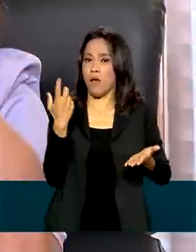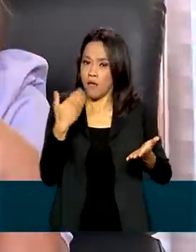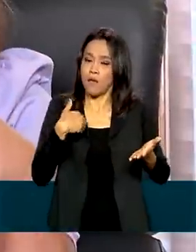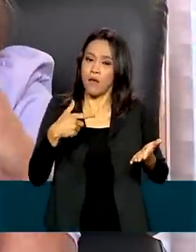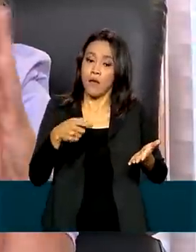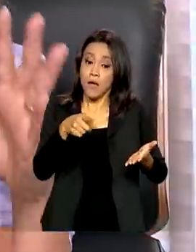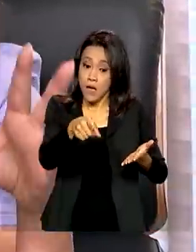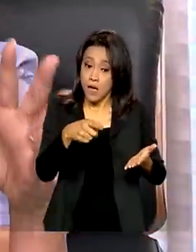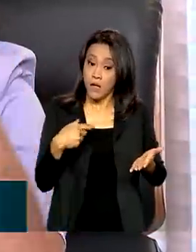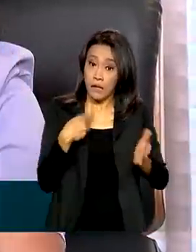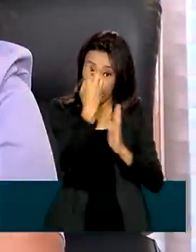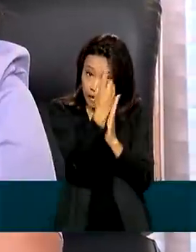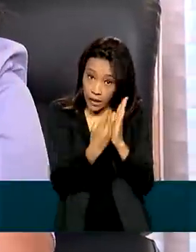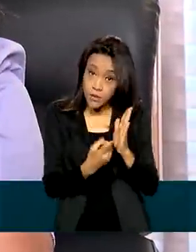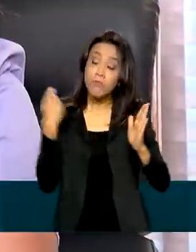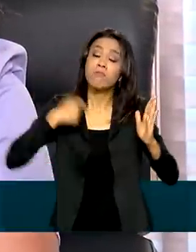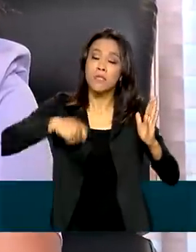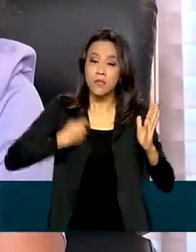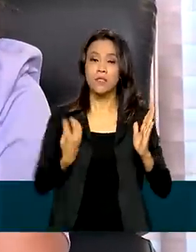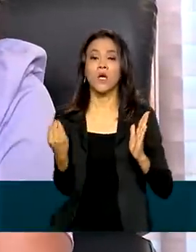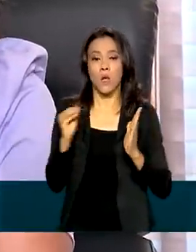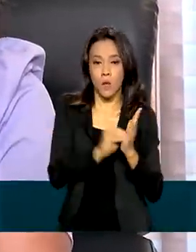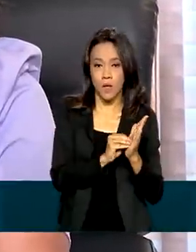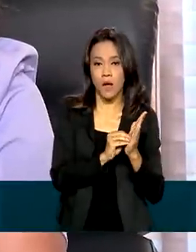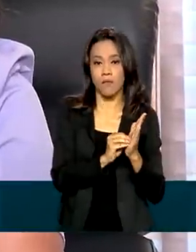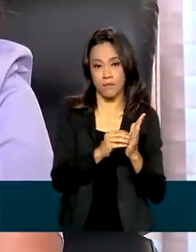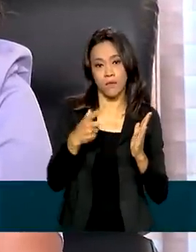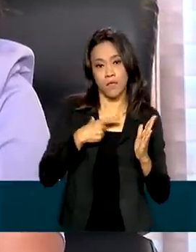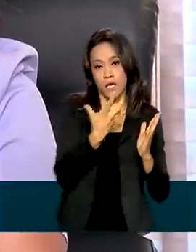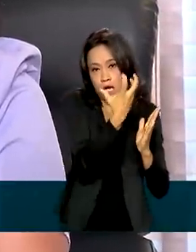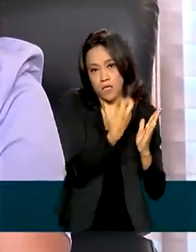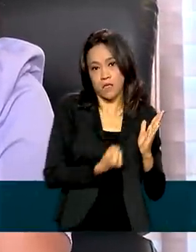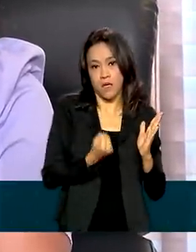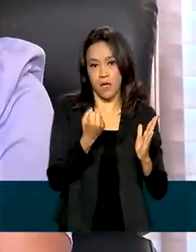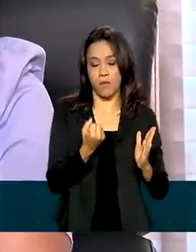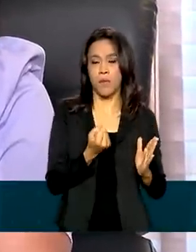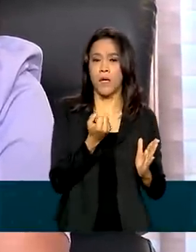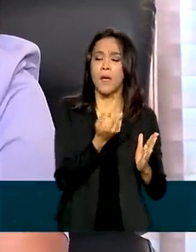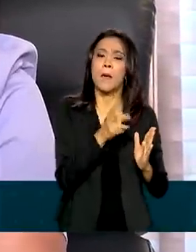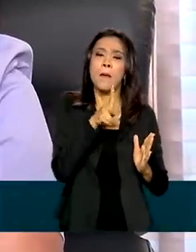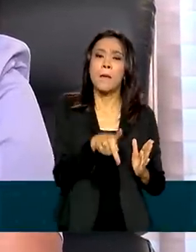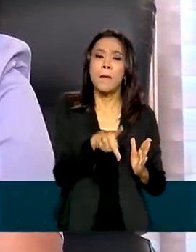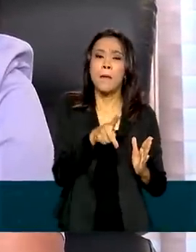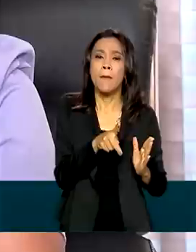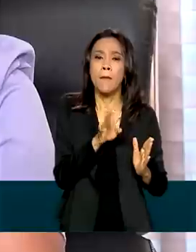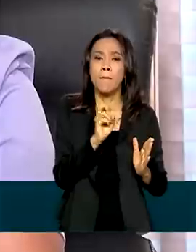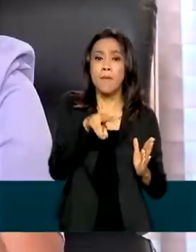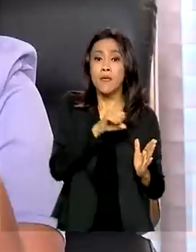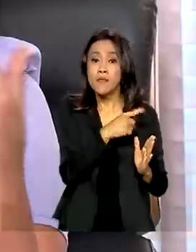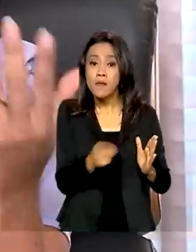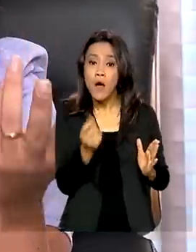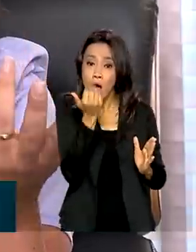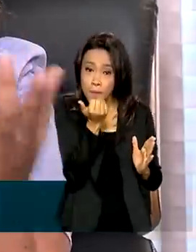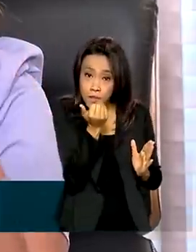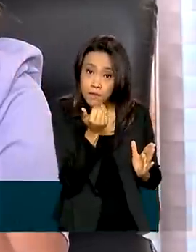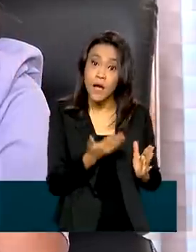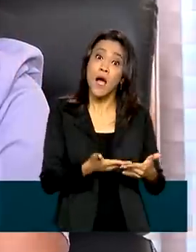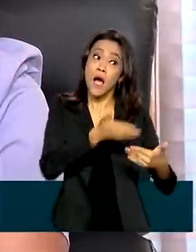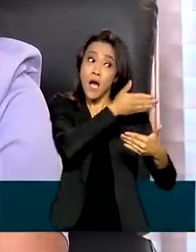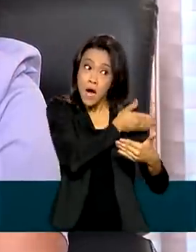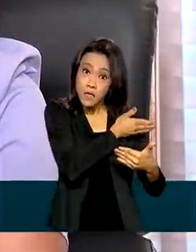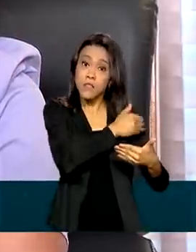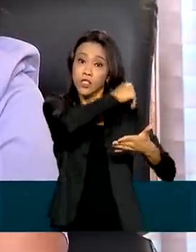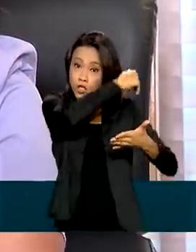de declarar não acabou. Só que agora ela vai declarar como isento não tributável. Anteriormente, isso